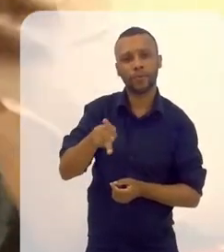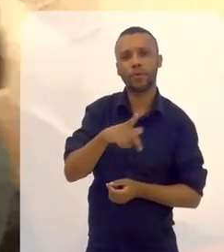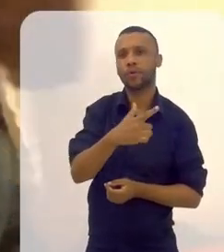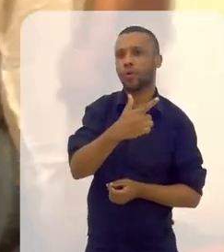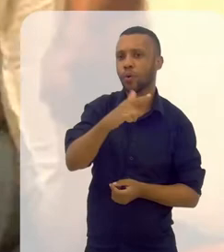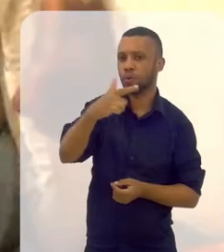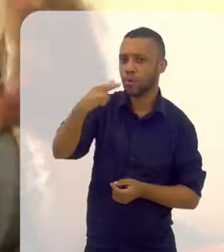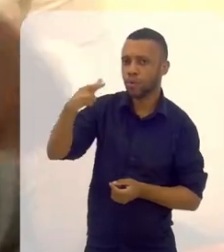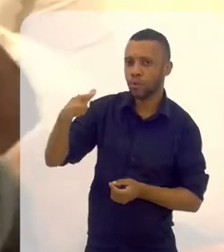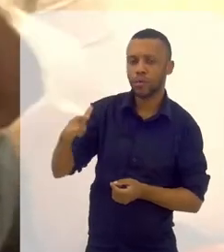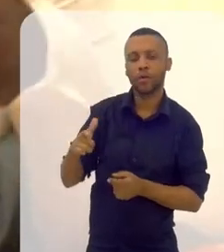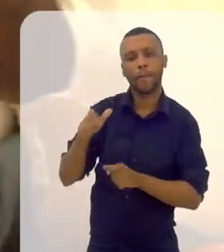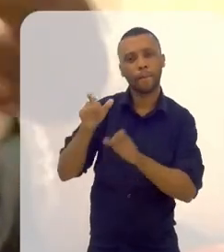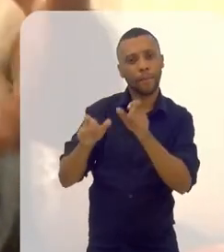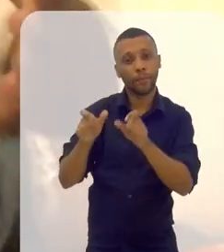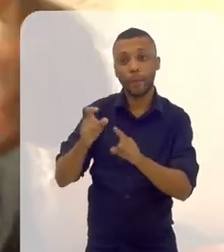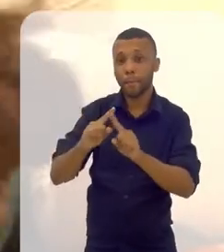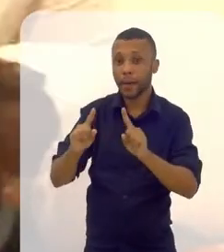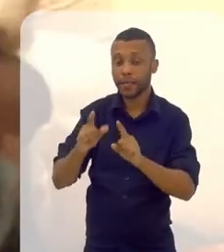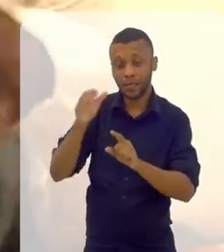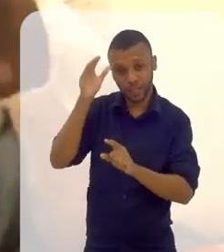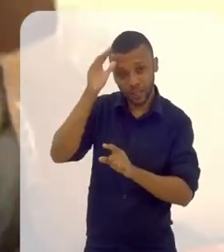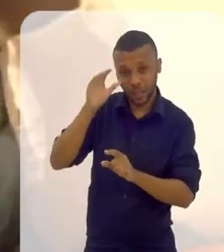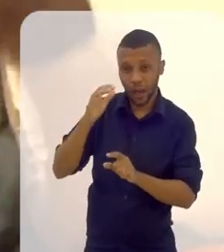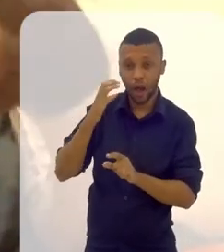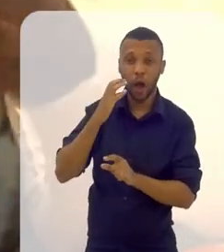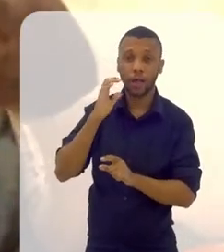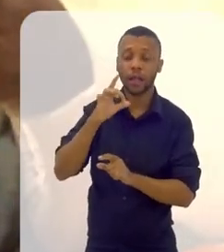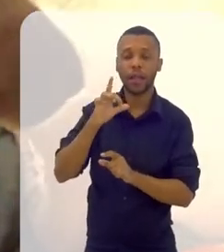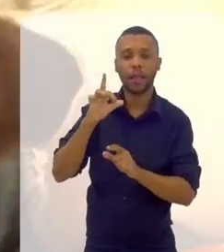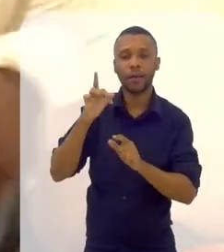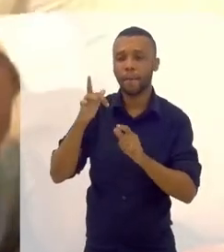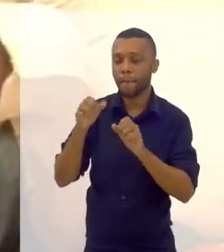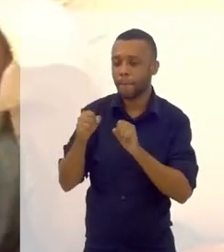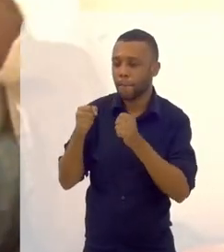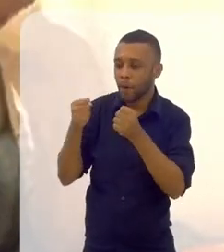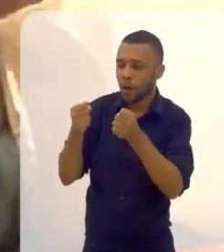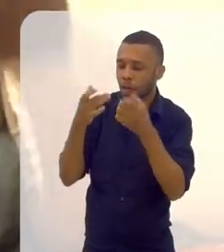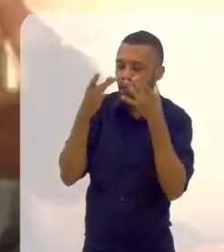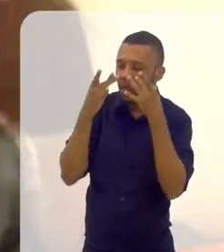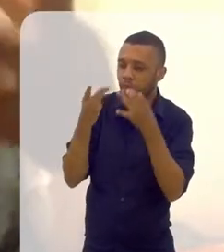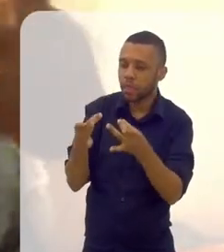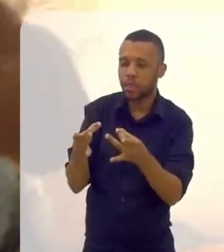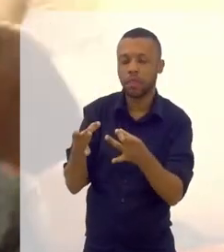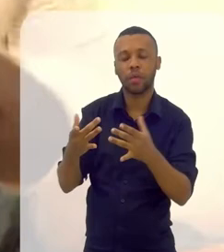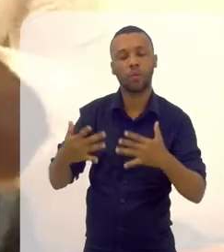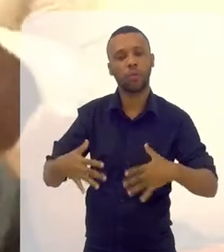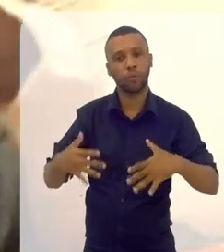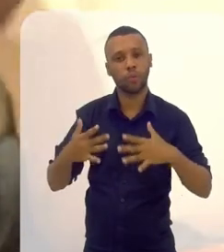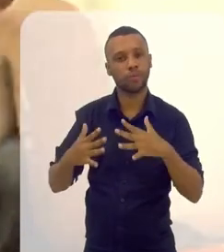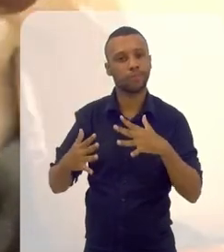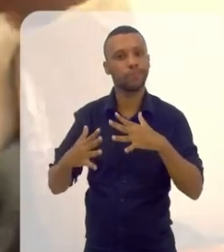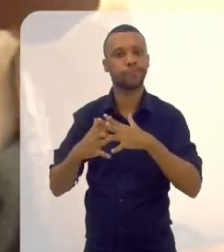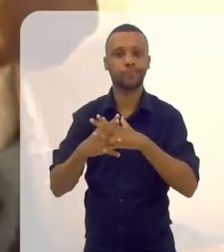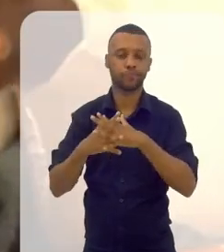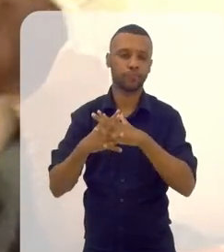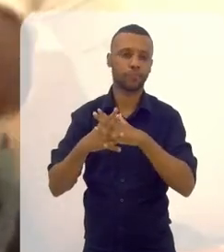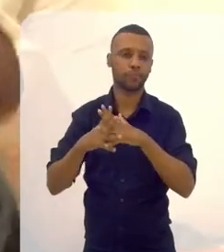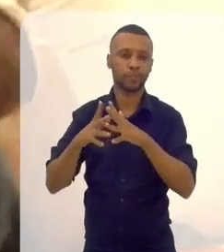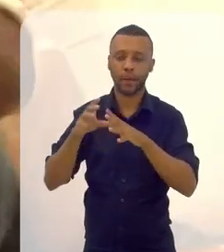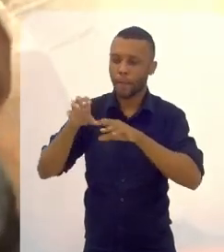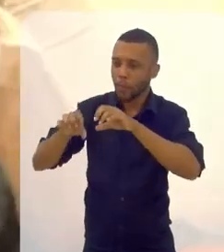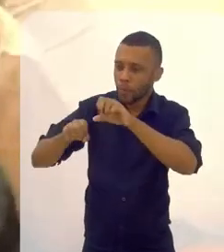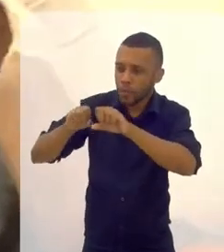tinha a Zaira, tinha outras pessoas, mas a tia Rosa, ela encabeçava aquilo ali com muita dedicação, ia